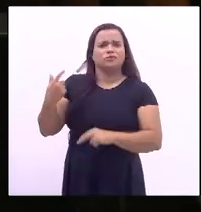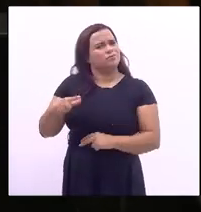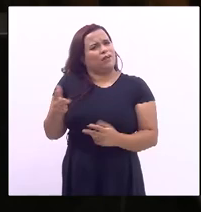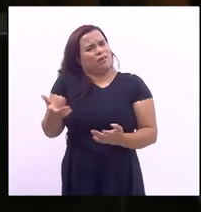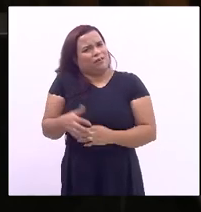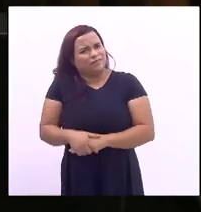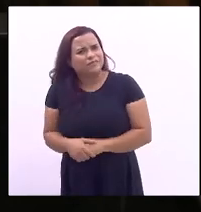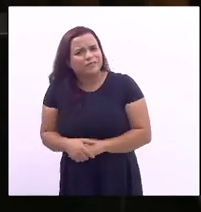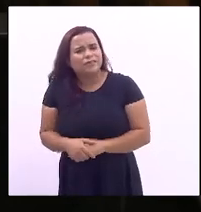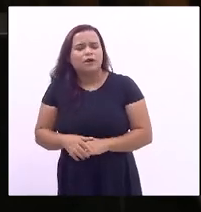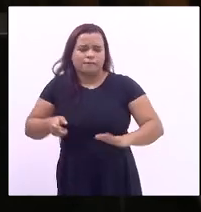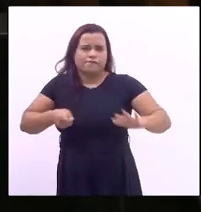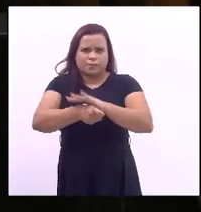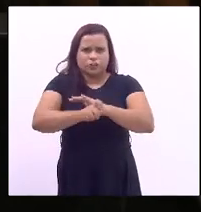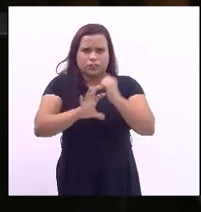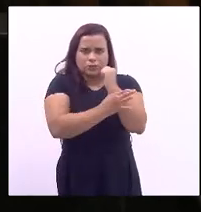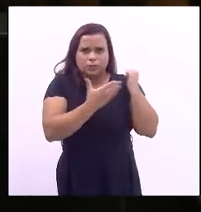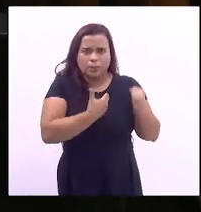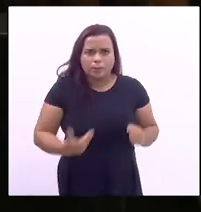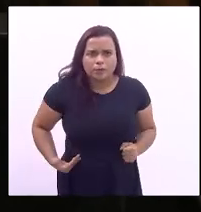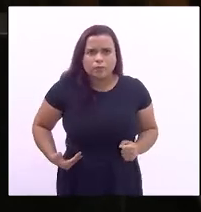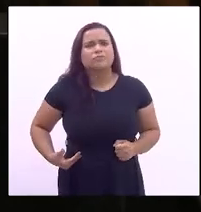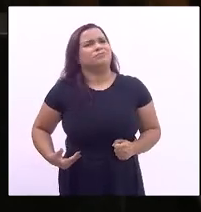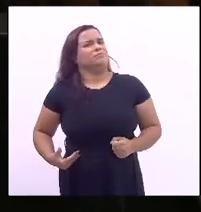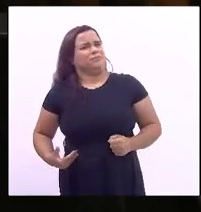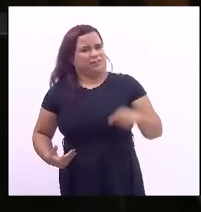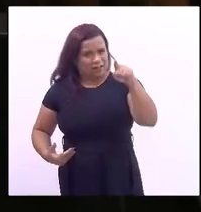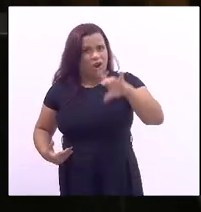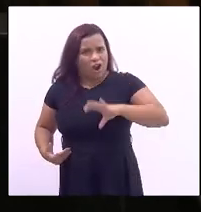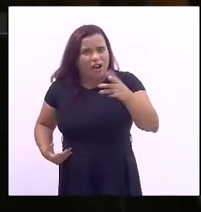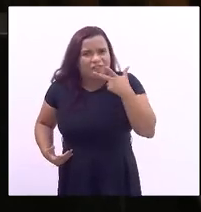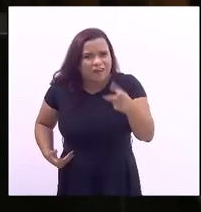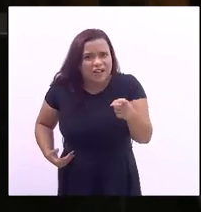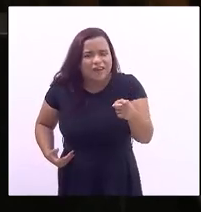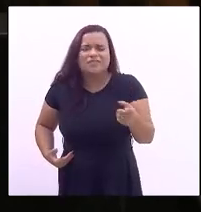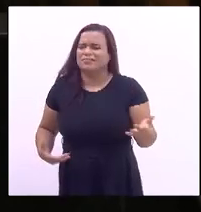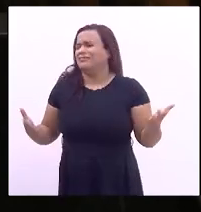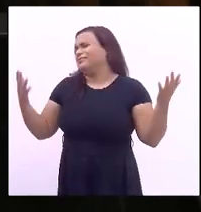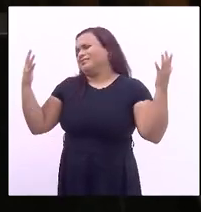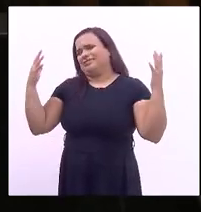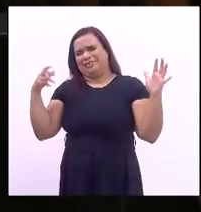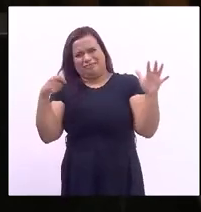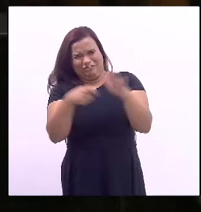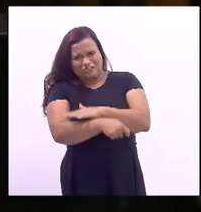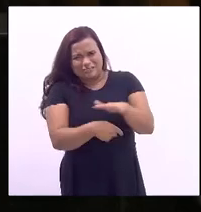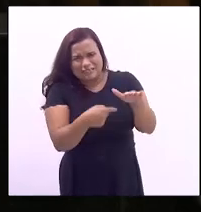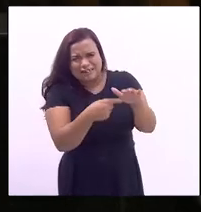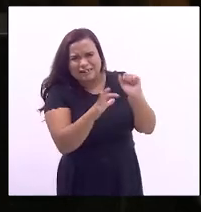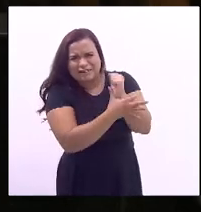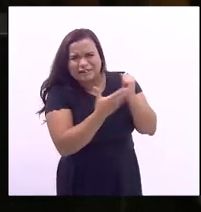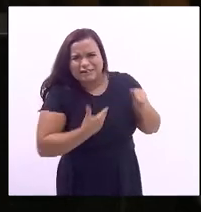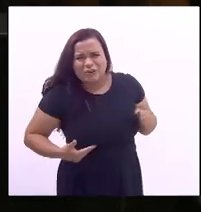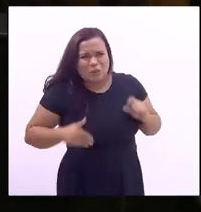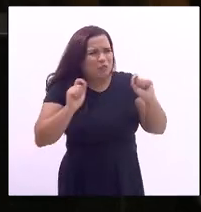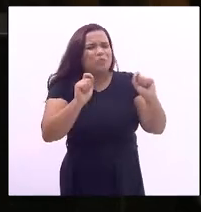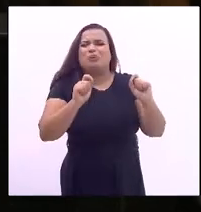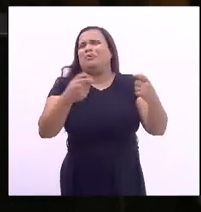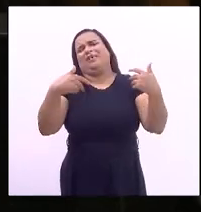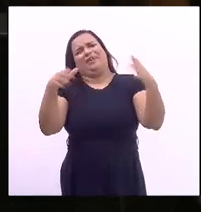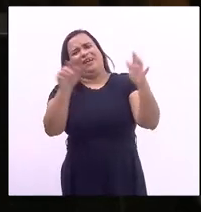em segurança pública o senhor tem mesmo coragem de dizer isso quem investimento em segurança pública